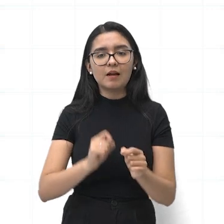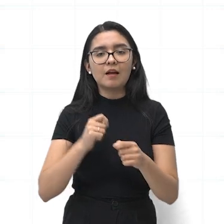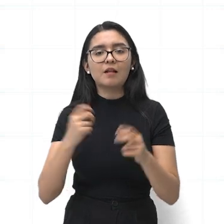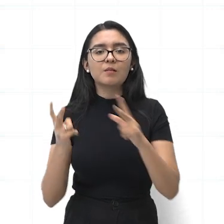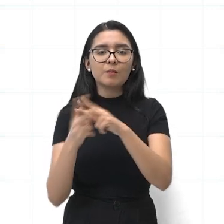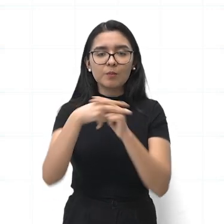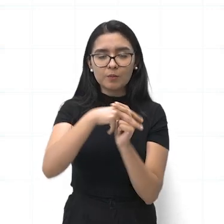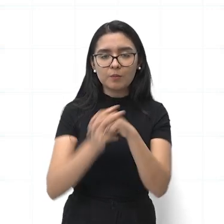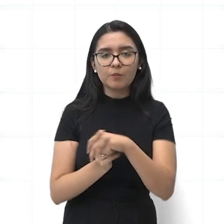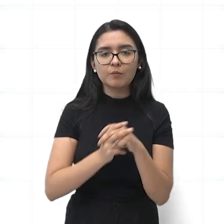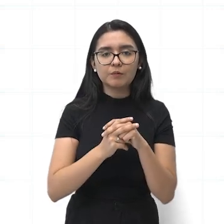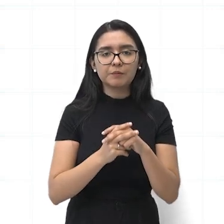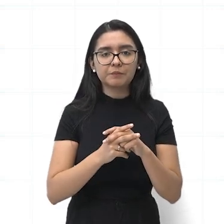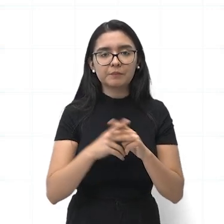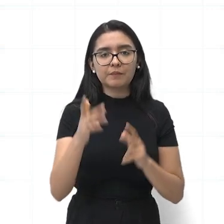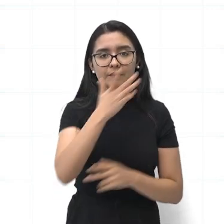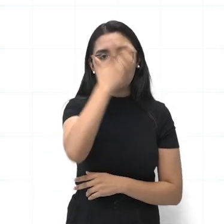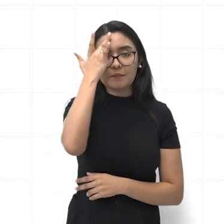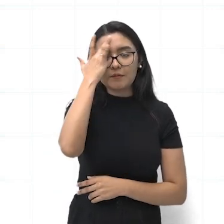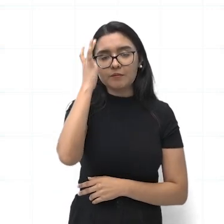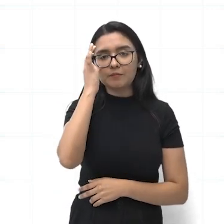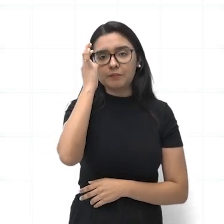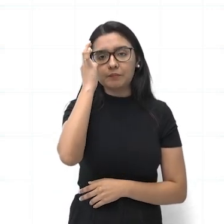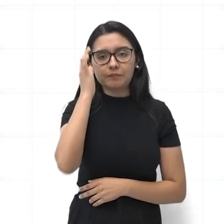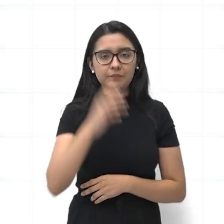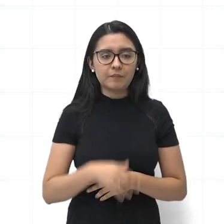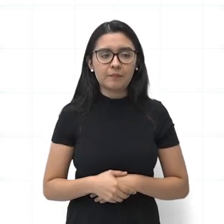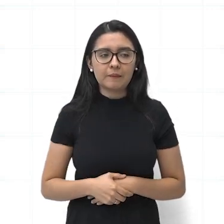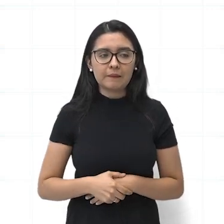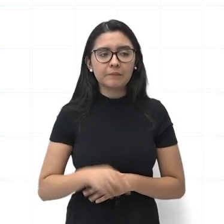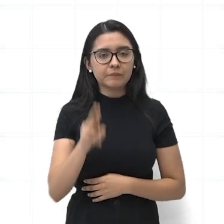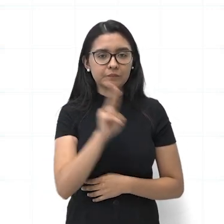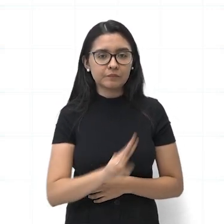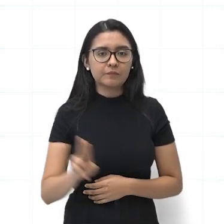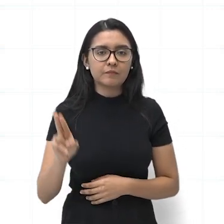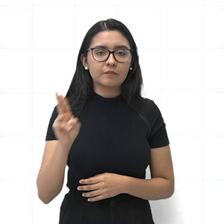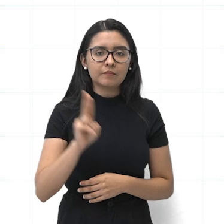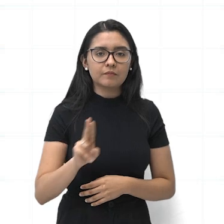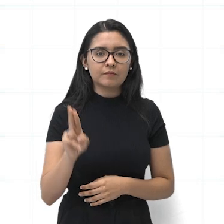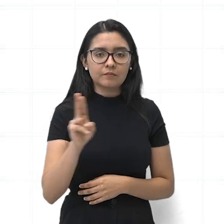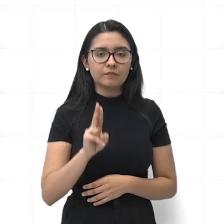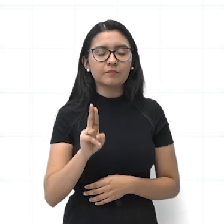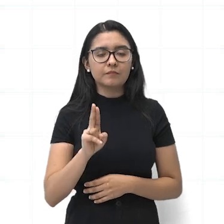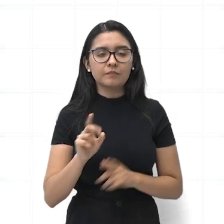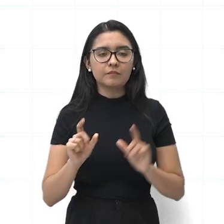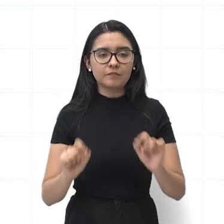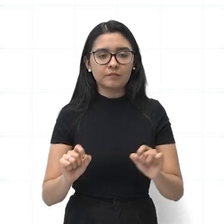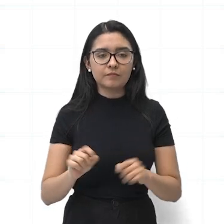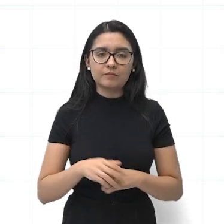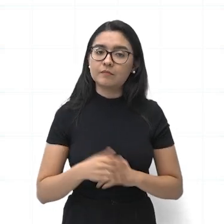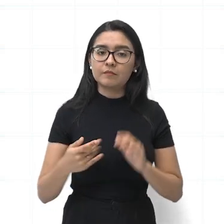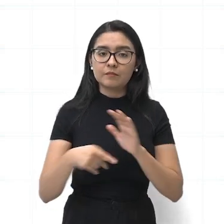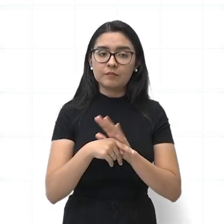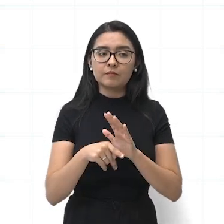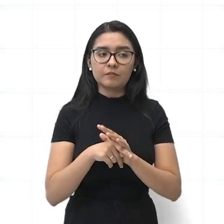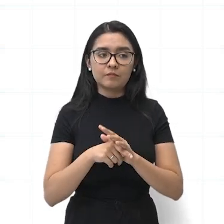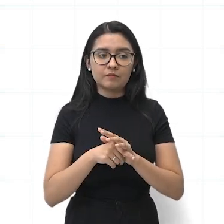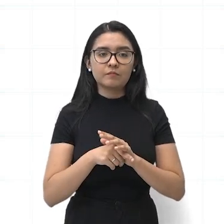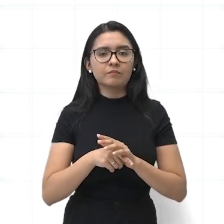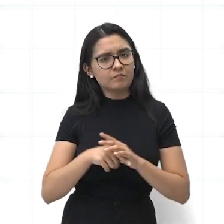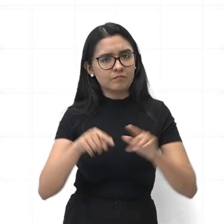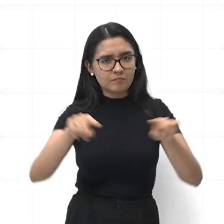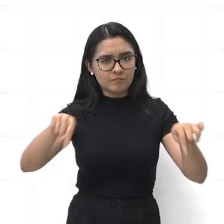essa técnica, tudo que ele aprendeu ali naquela brincadeira, né, para os ringues.